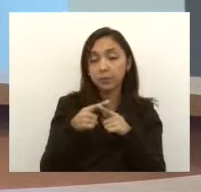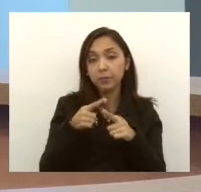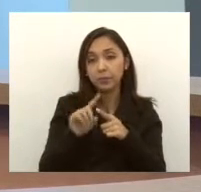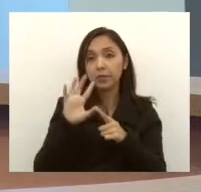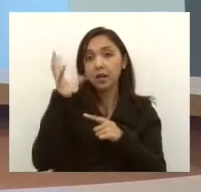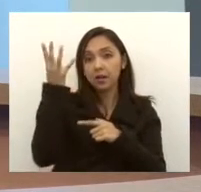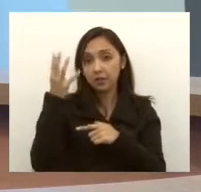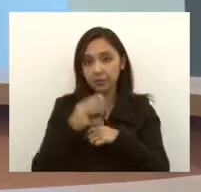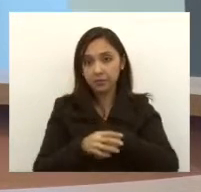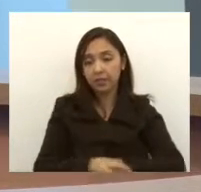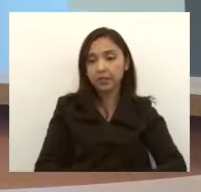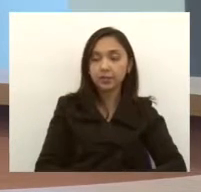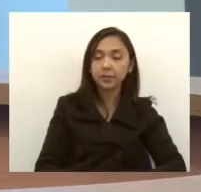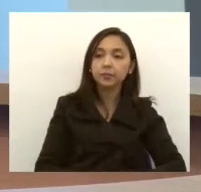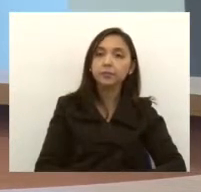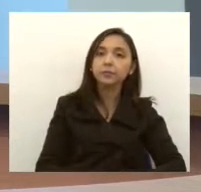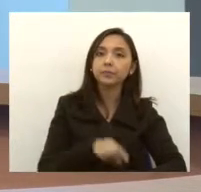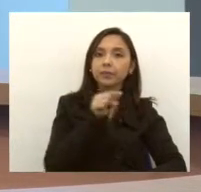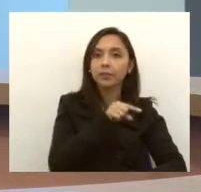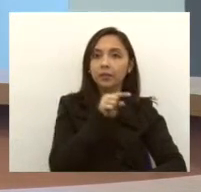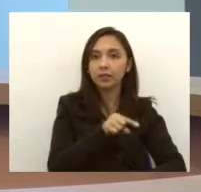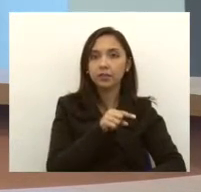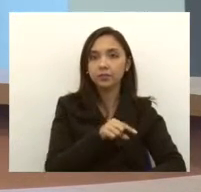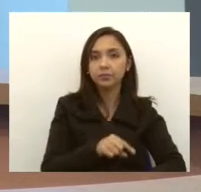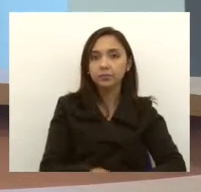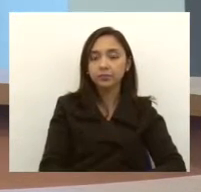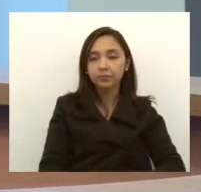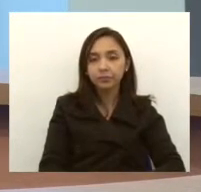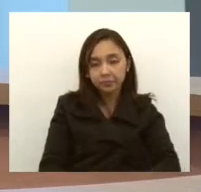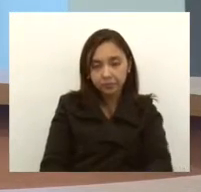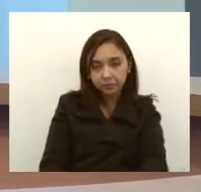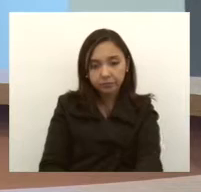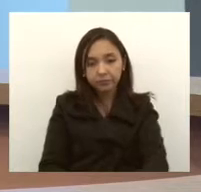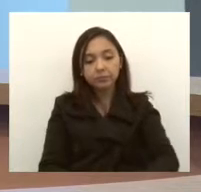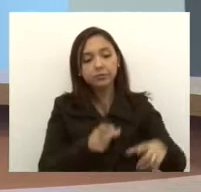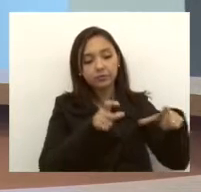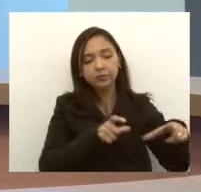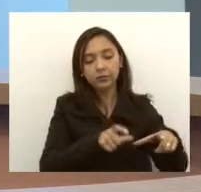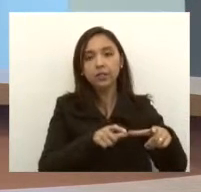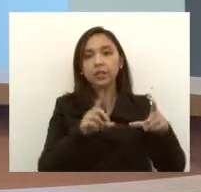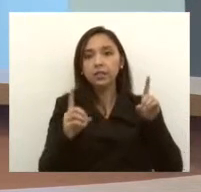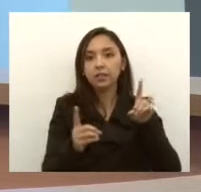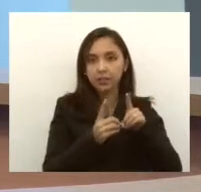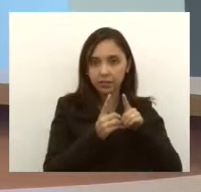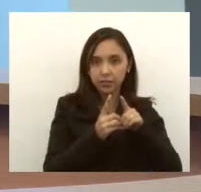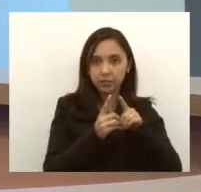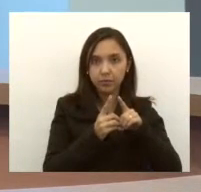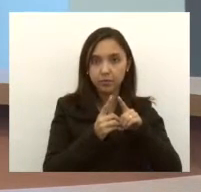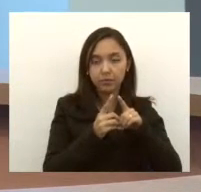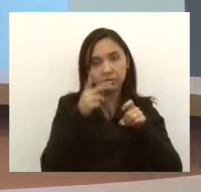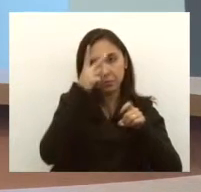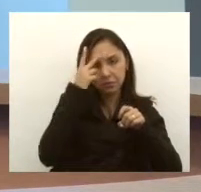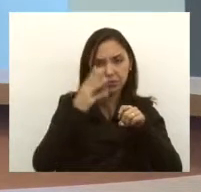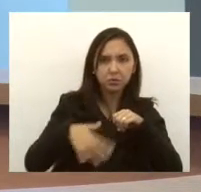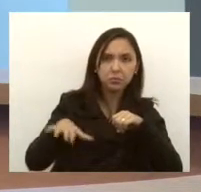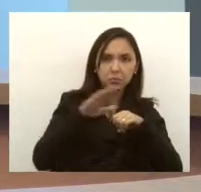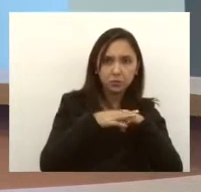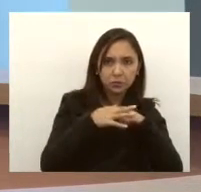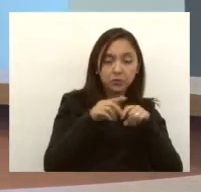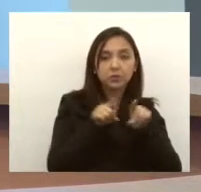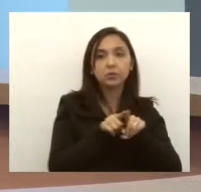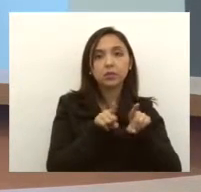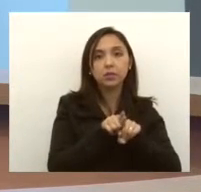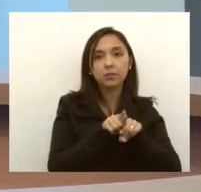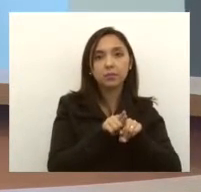ali também é o seguinte, ali tem aquela unidade de saúde, eles atendem o pessoal do Haroldo Veloso e